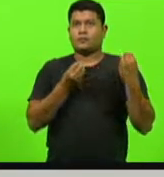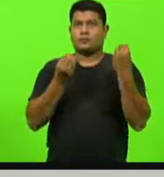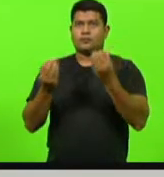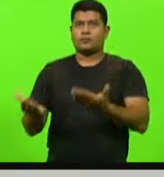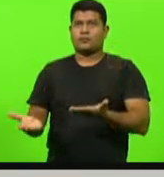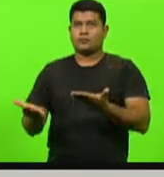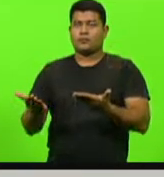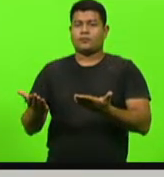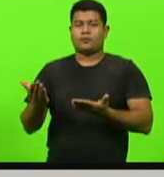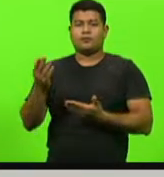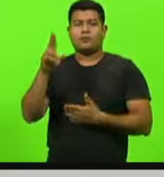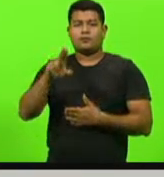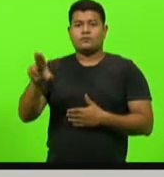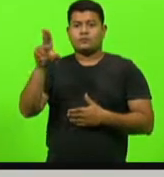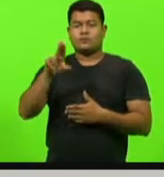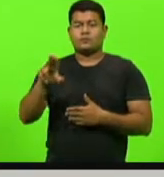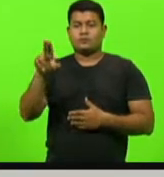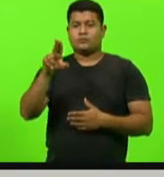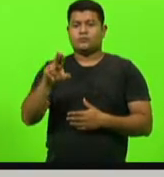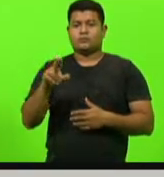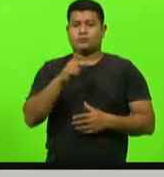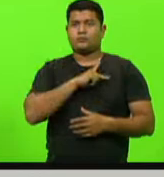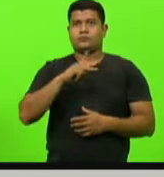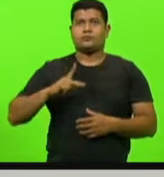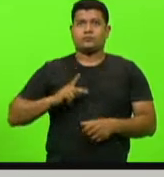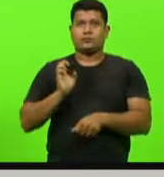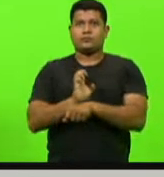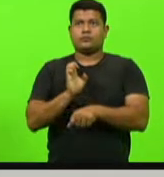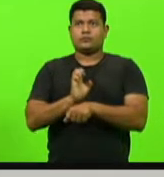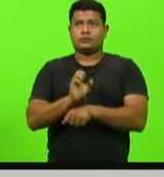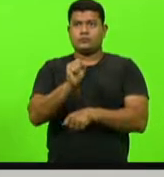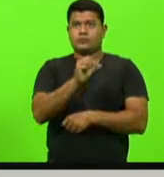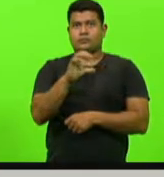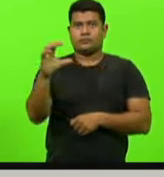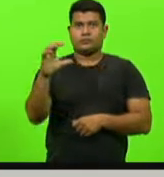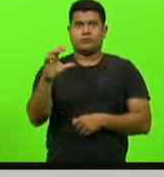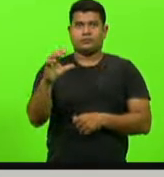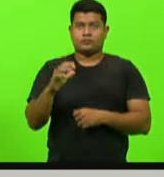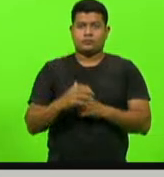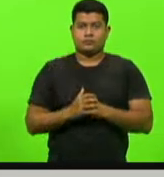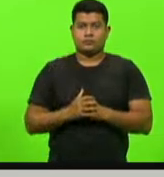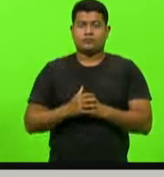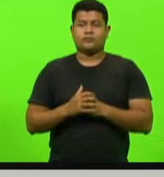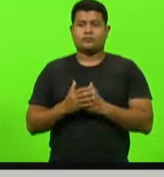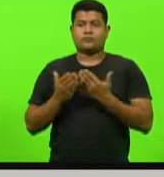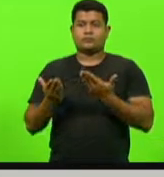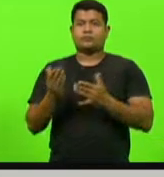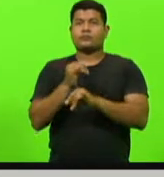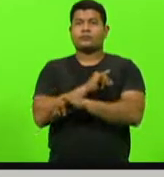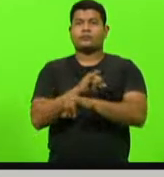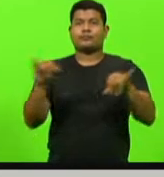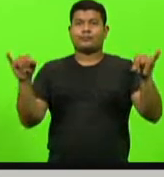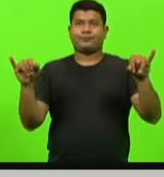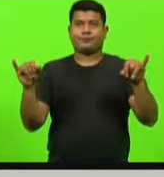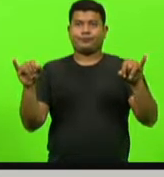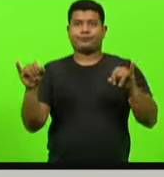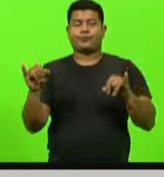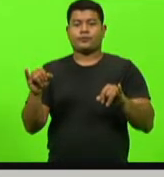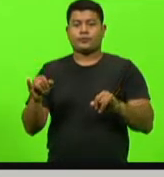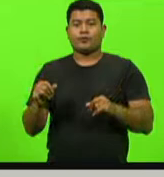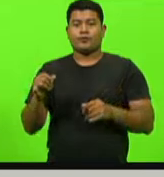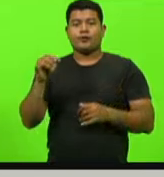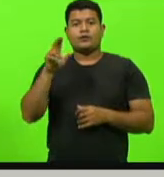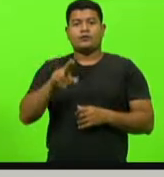de utilidade pública estadual no âmbito do Estado de Santa Catarina, para fim de declarar de utilidade